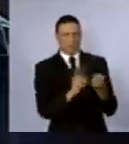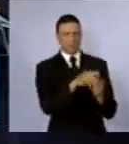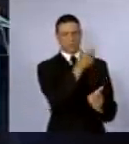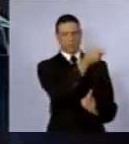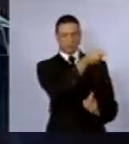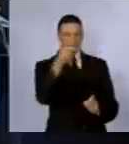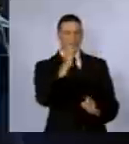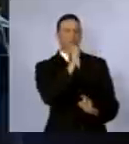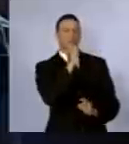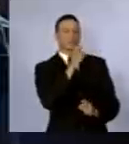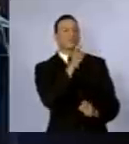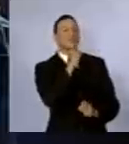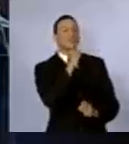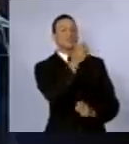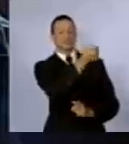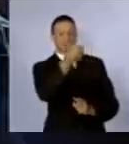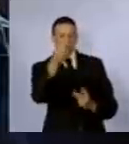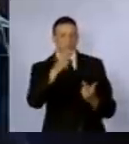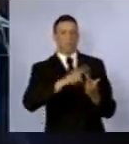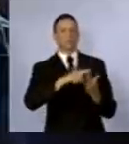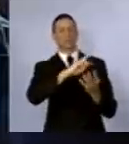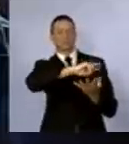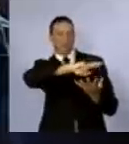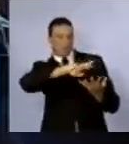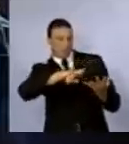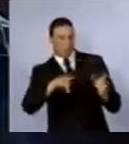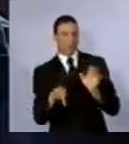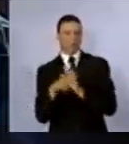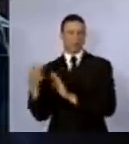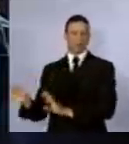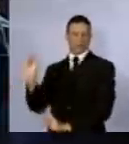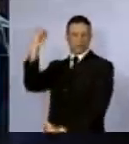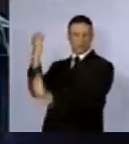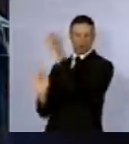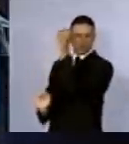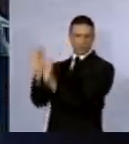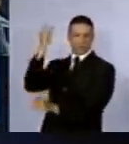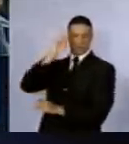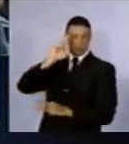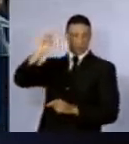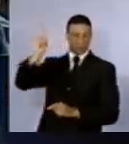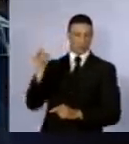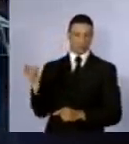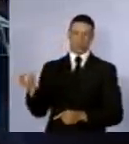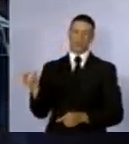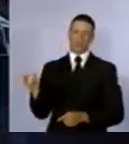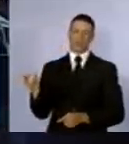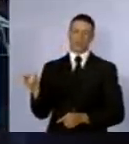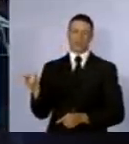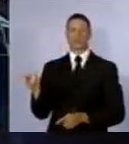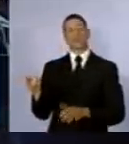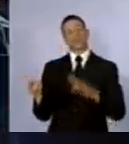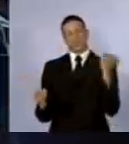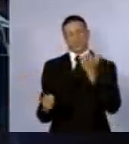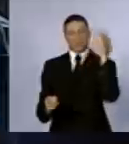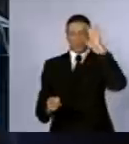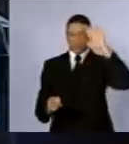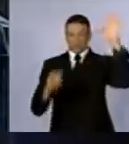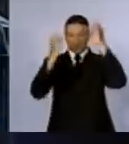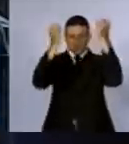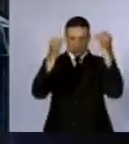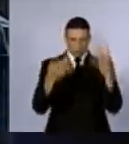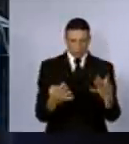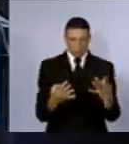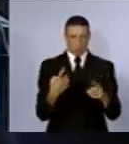eles são de gestão da própria indústria, né, não está sob competência do Ministério de Minas e Energia. Isso é importante destacar porque